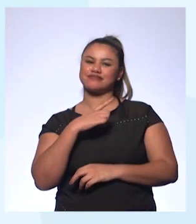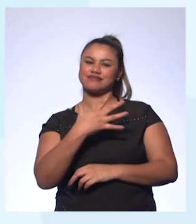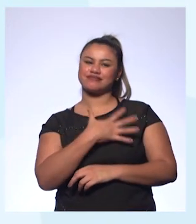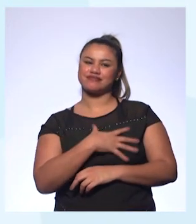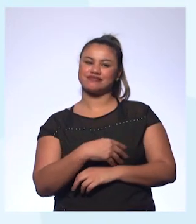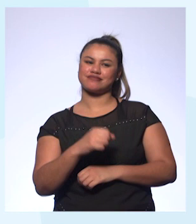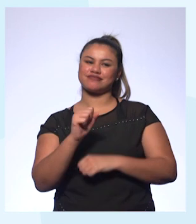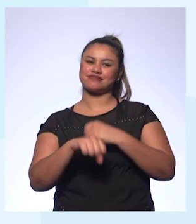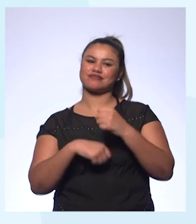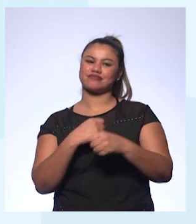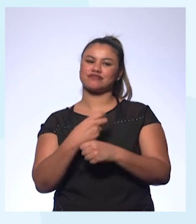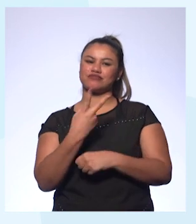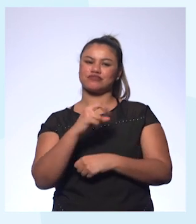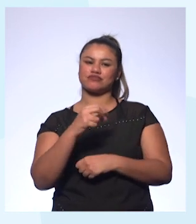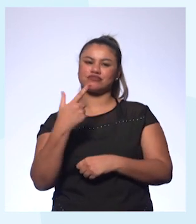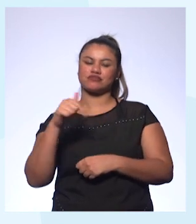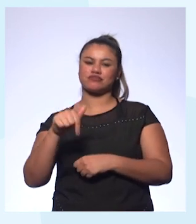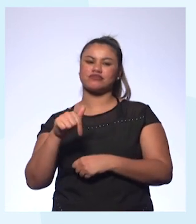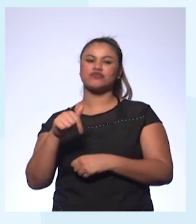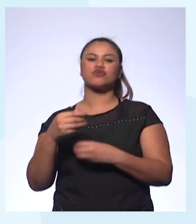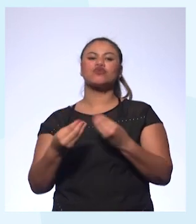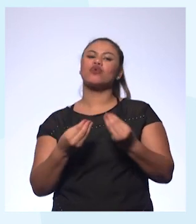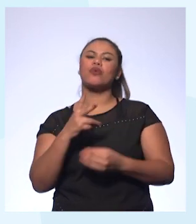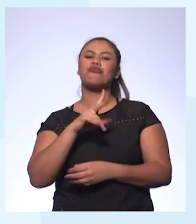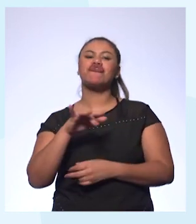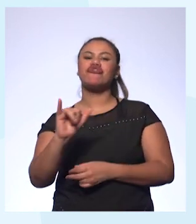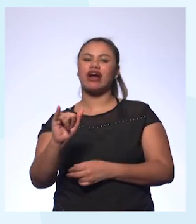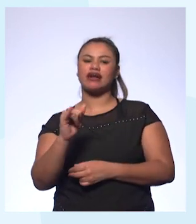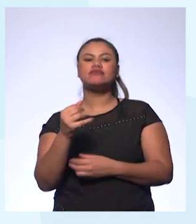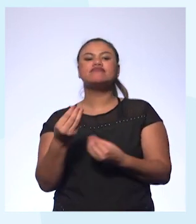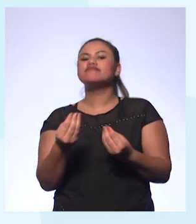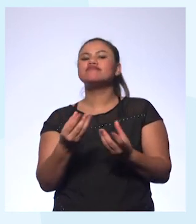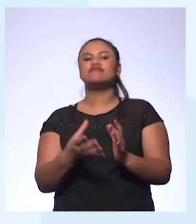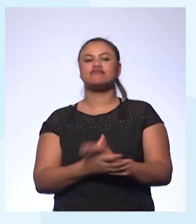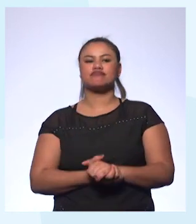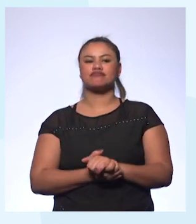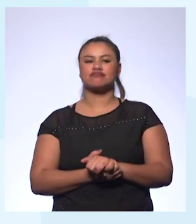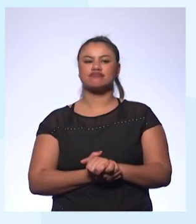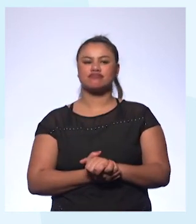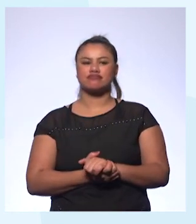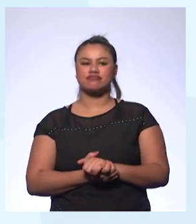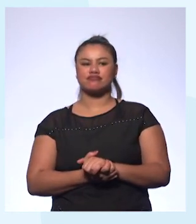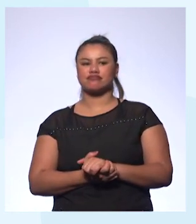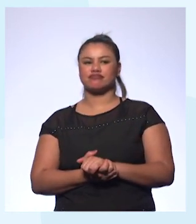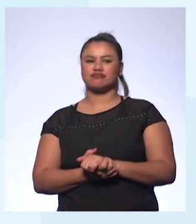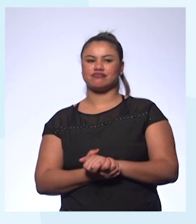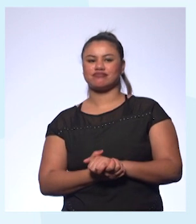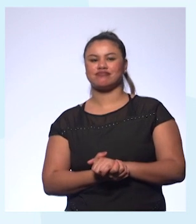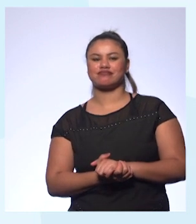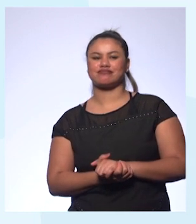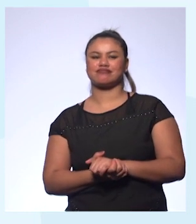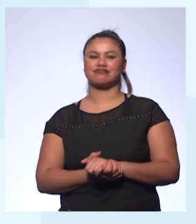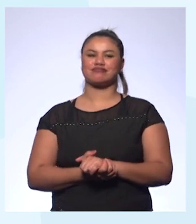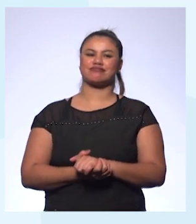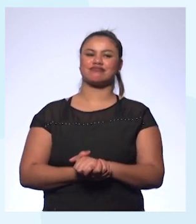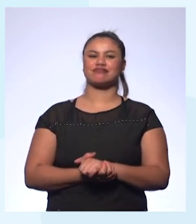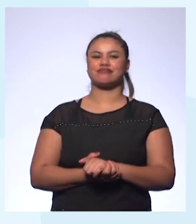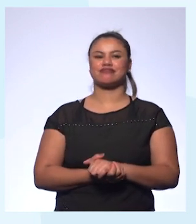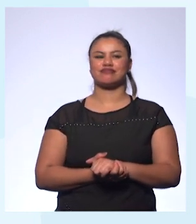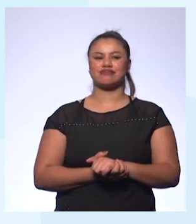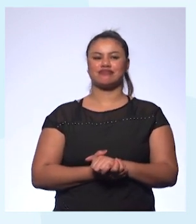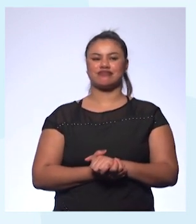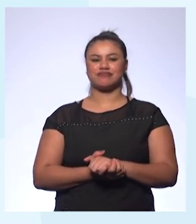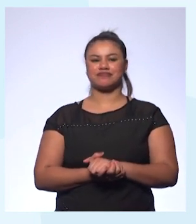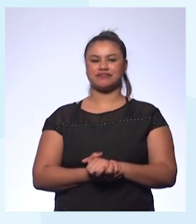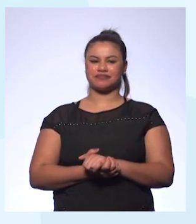vocês tem que responder como é que eu falo inglês ele vai ter um filho eu coloquei o nome dele depois máximo dele então lá como é que eu vou